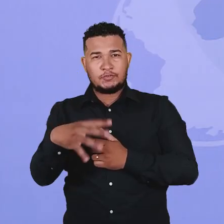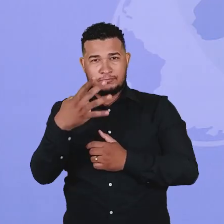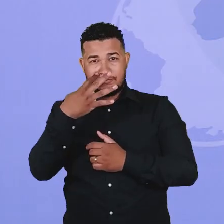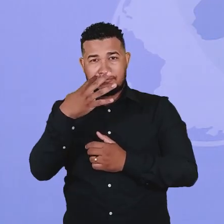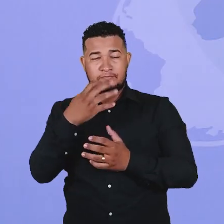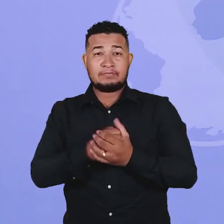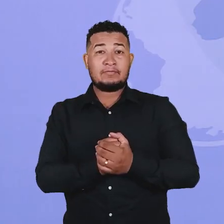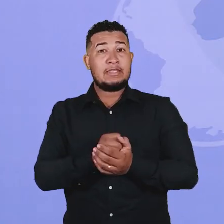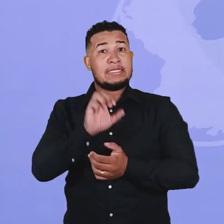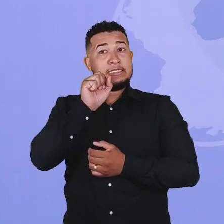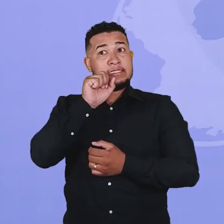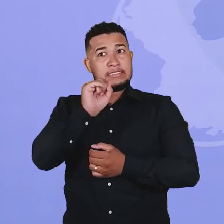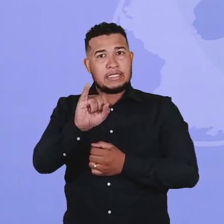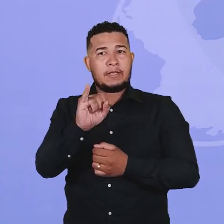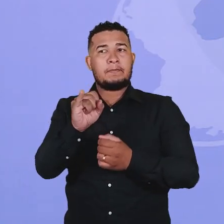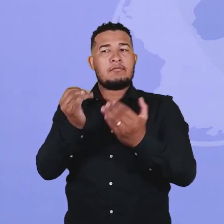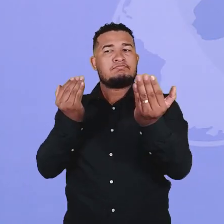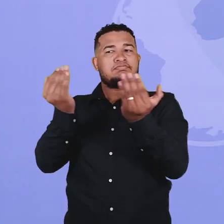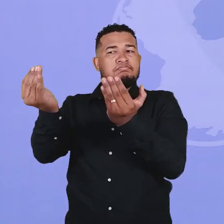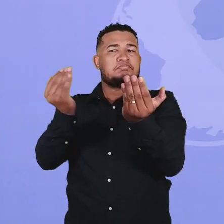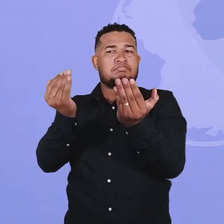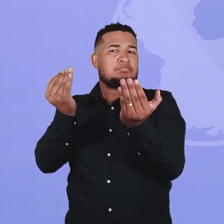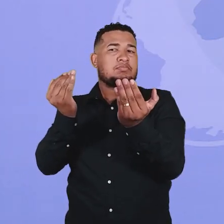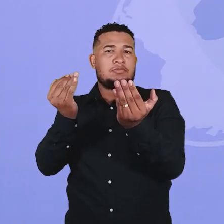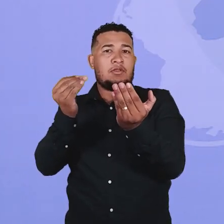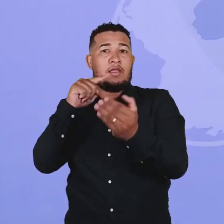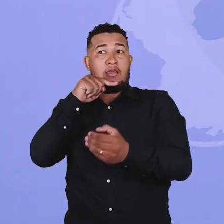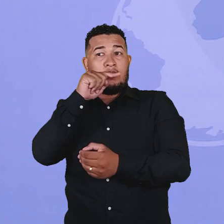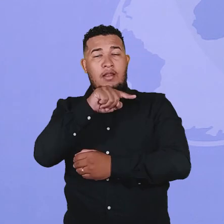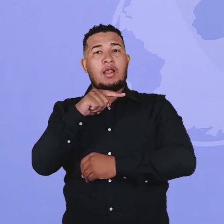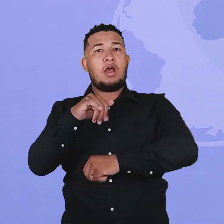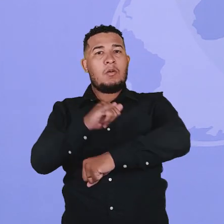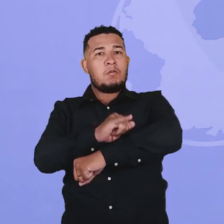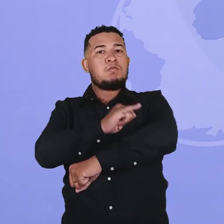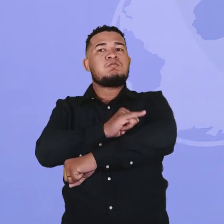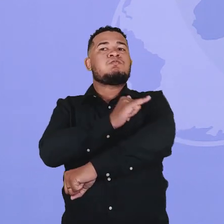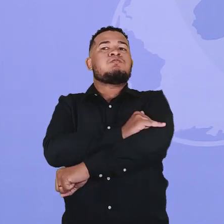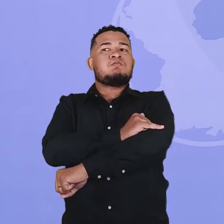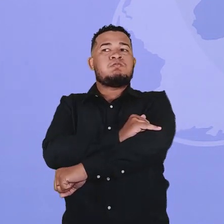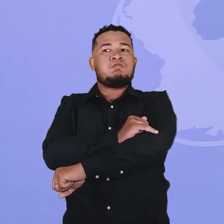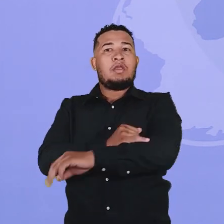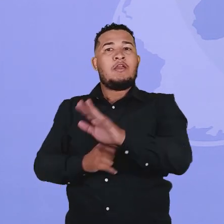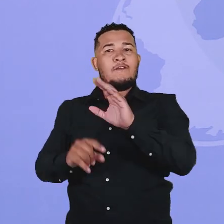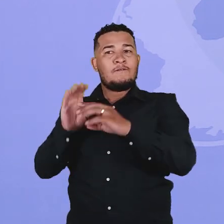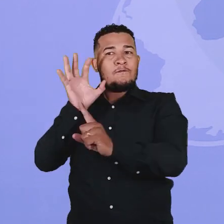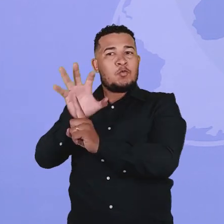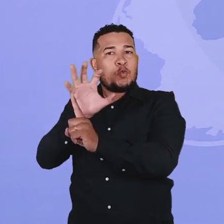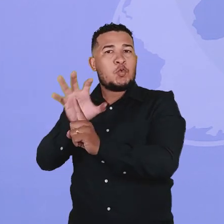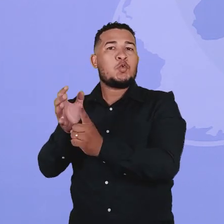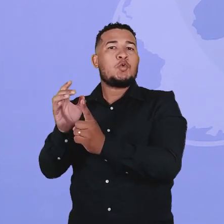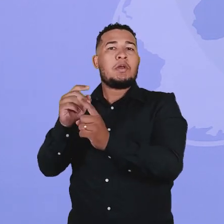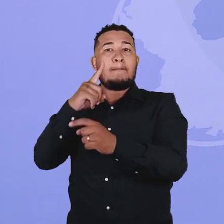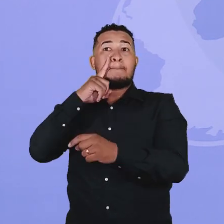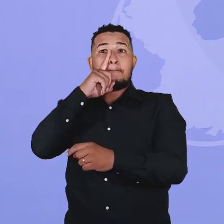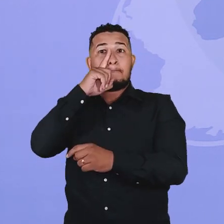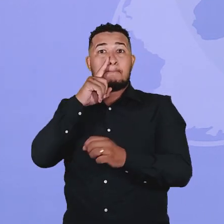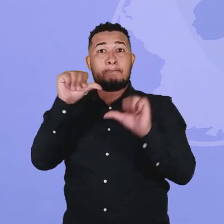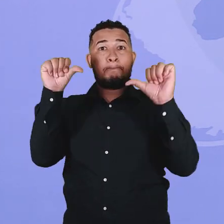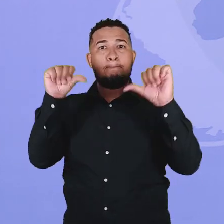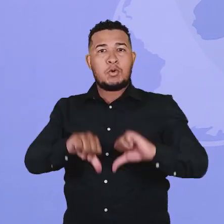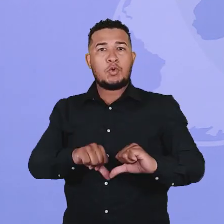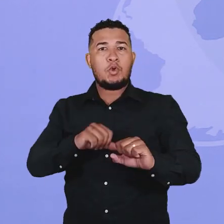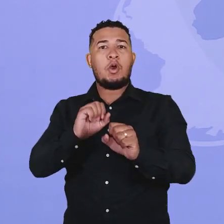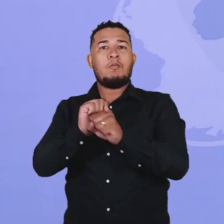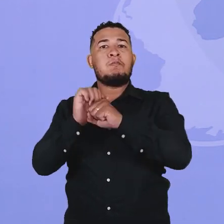cá. Se você para analisar que a obesidade, ele interfere e agrava, né, essas doenças